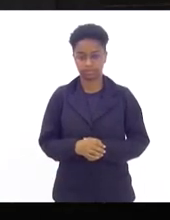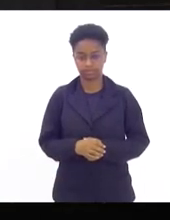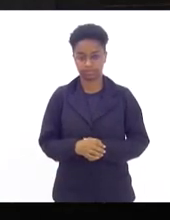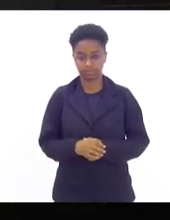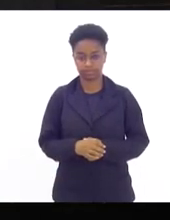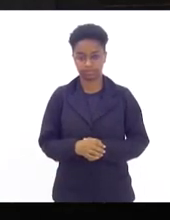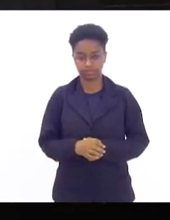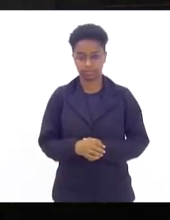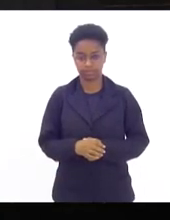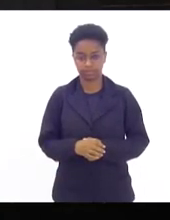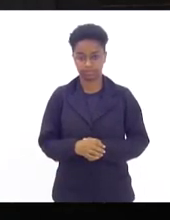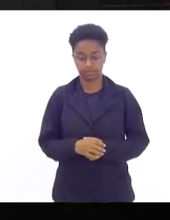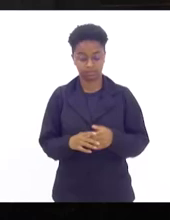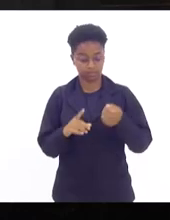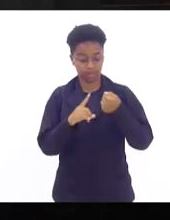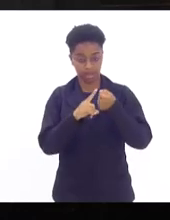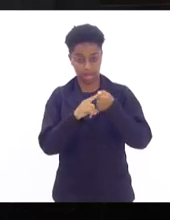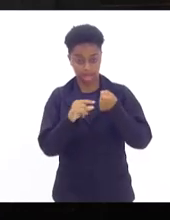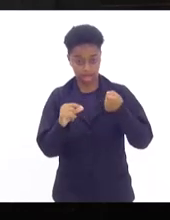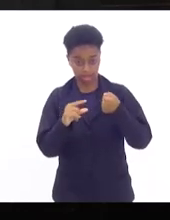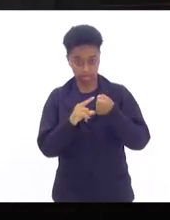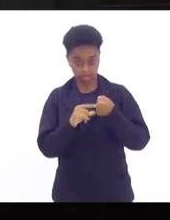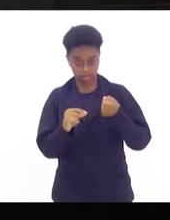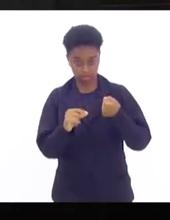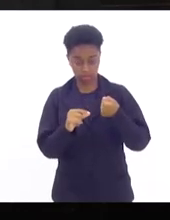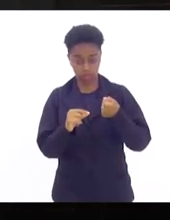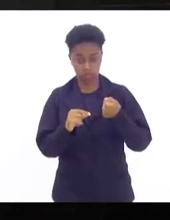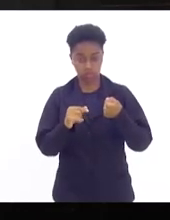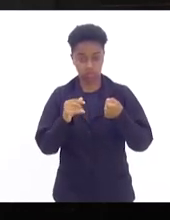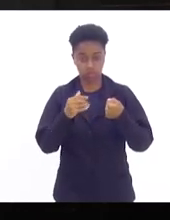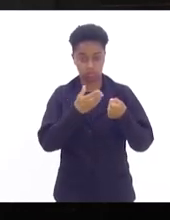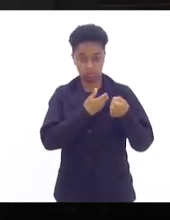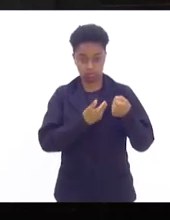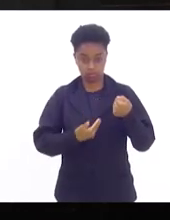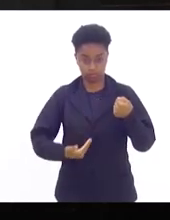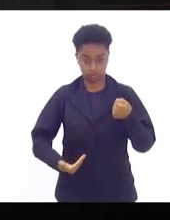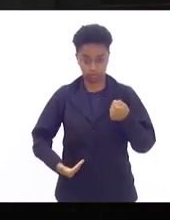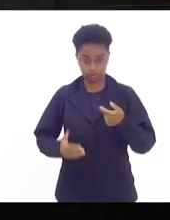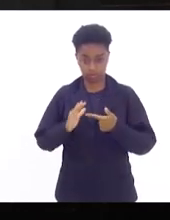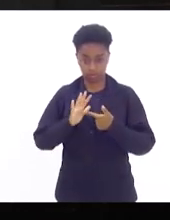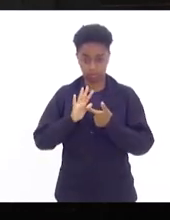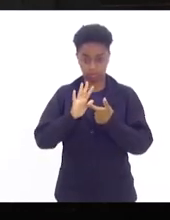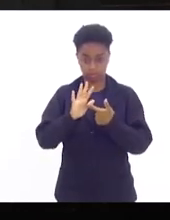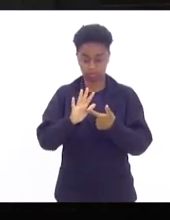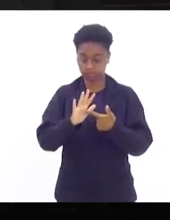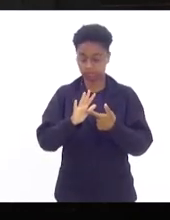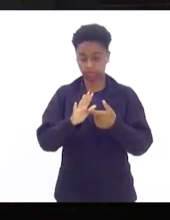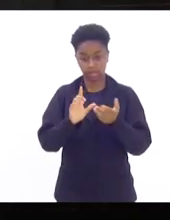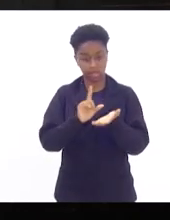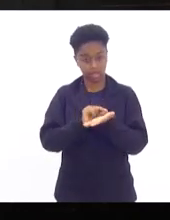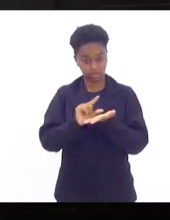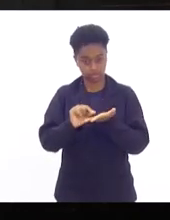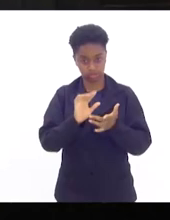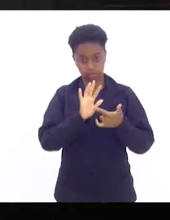o artigo do governador no jornal O Globo de hoje,